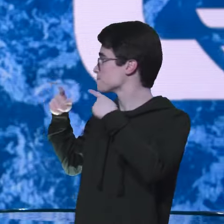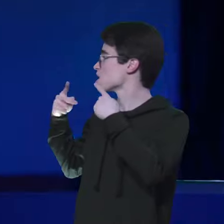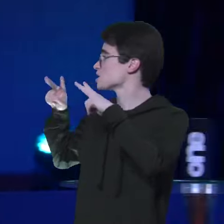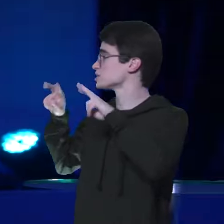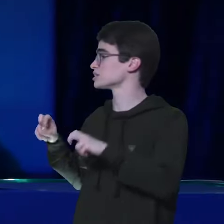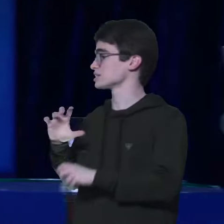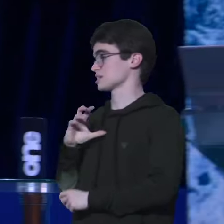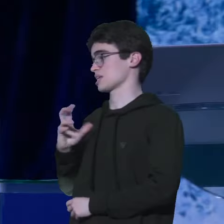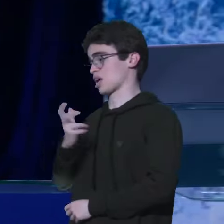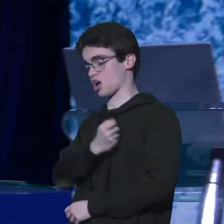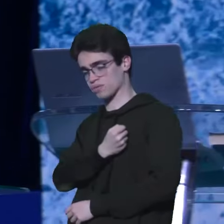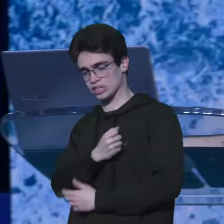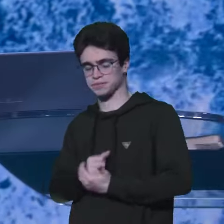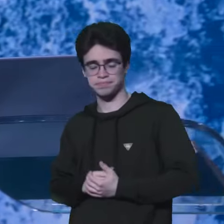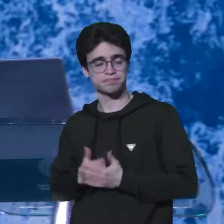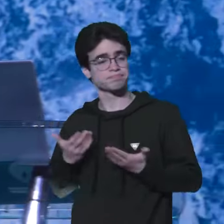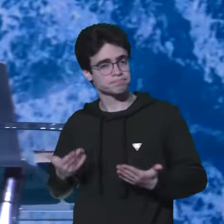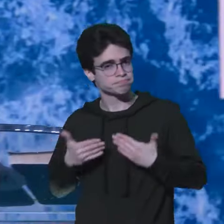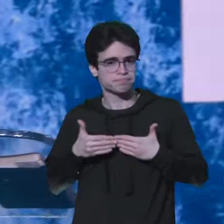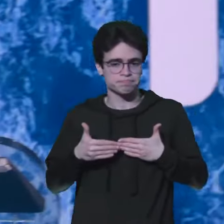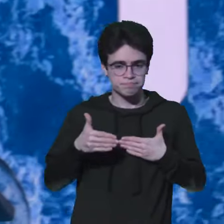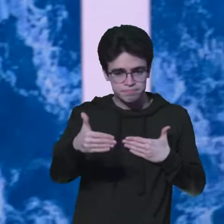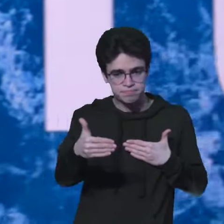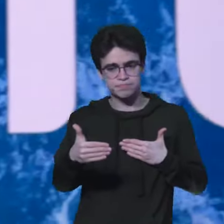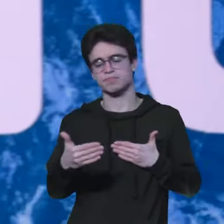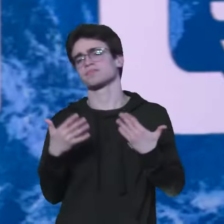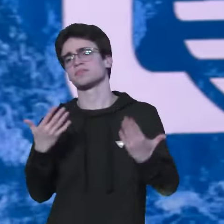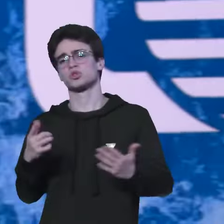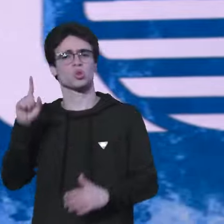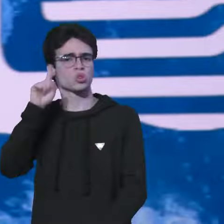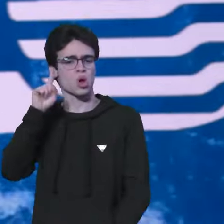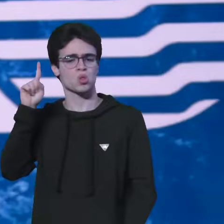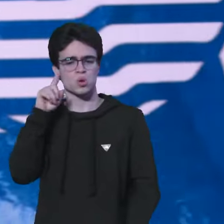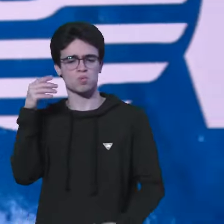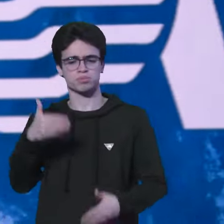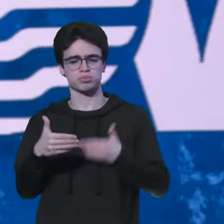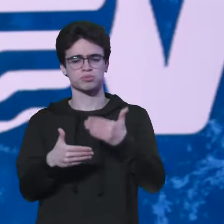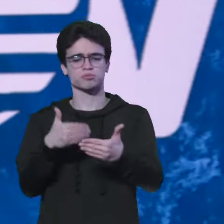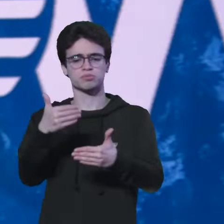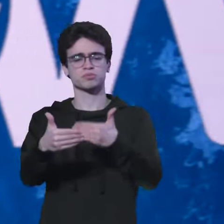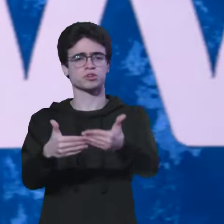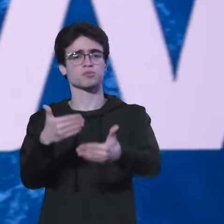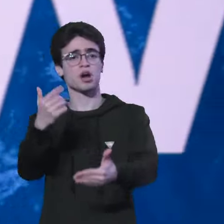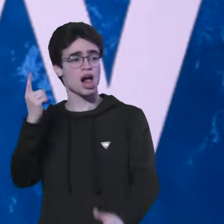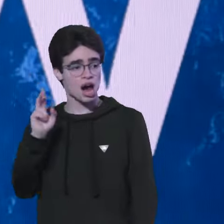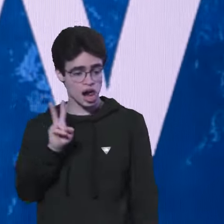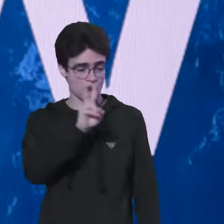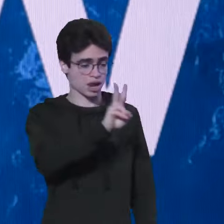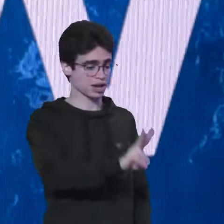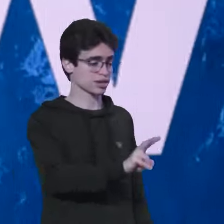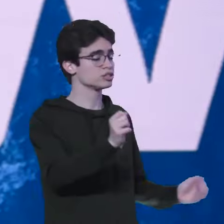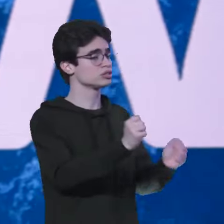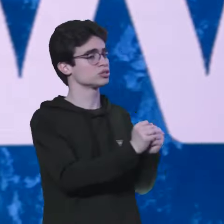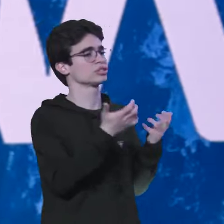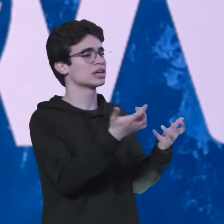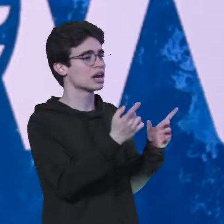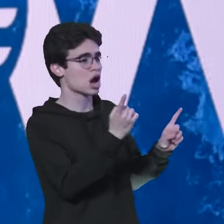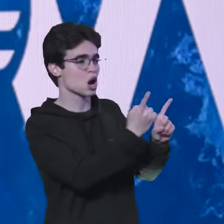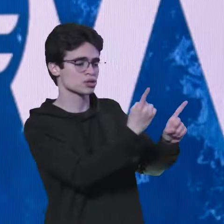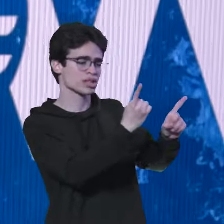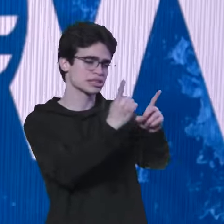E a partir dali, eles começam todos os dias a ir para a beira do rio, se encontrar com as pessoas